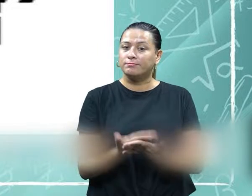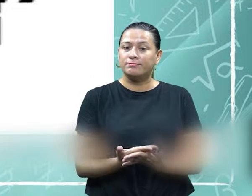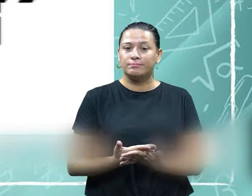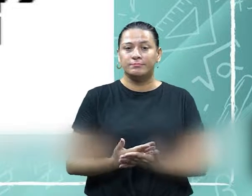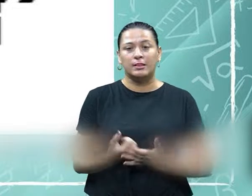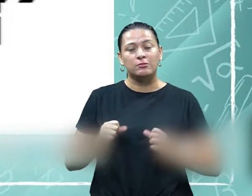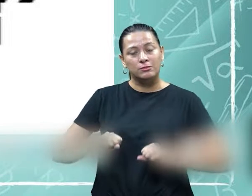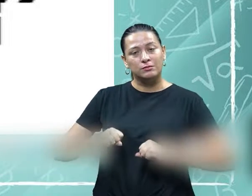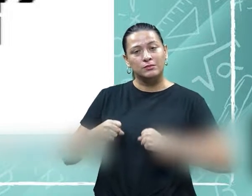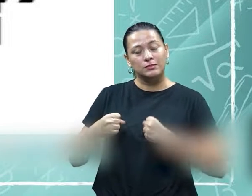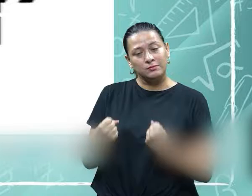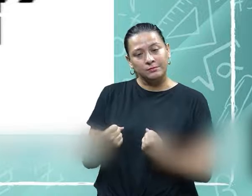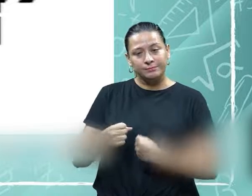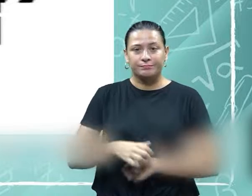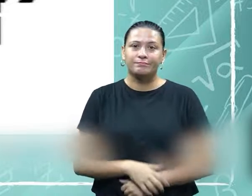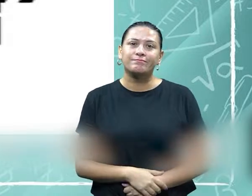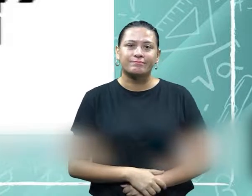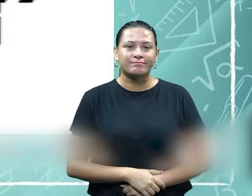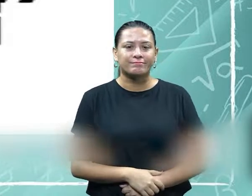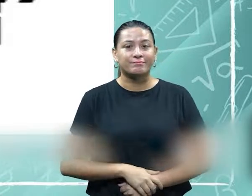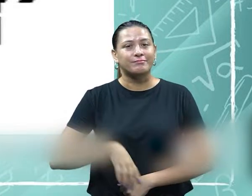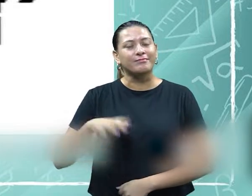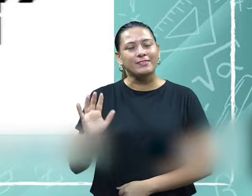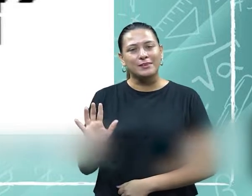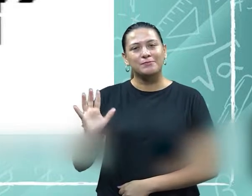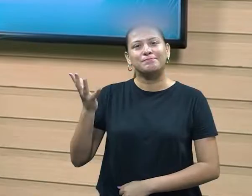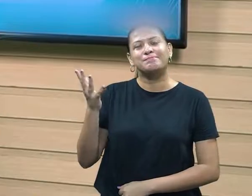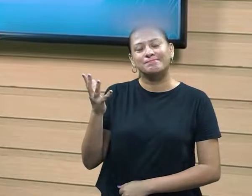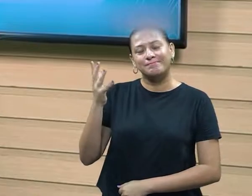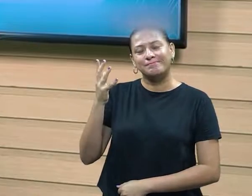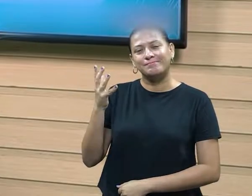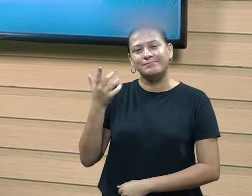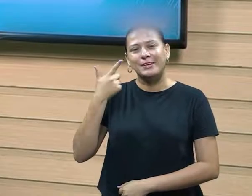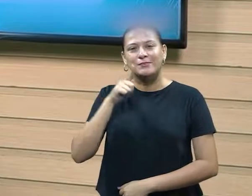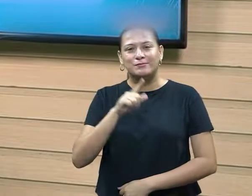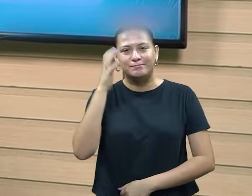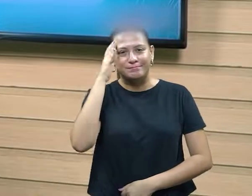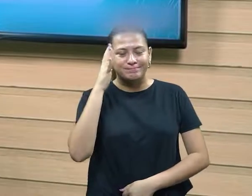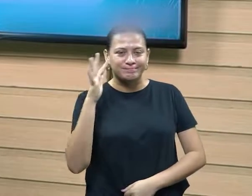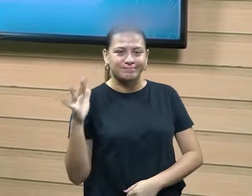e dedicar-se para poder estar realizando o nosso sonho. É muito interessante